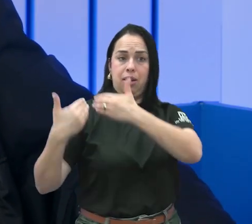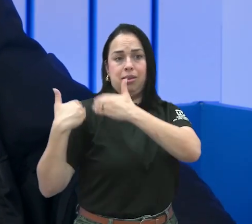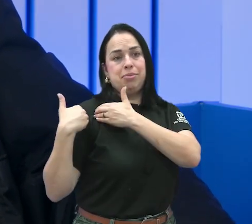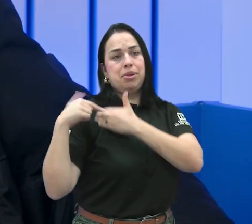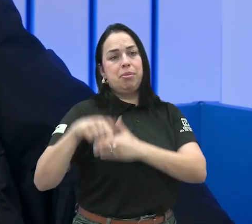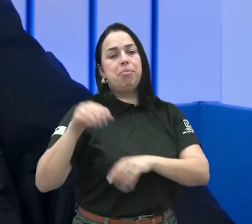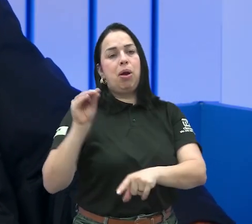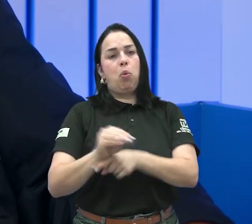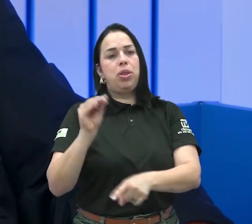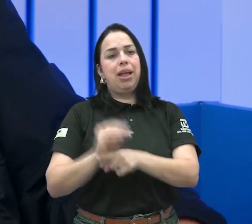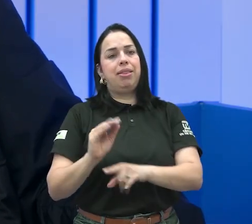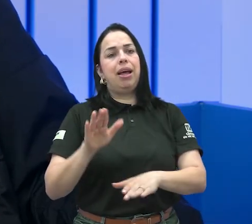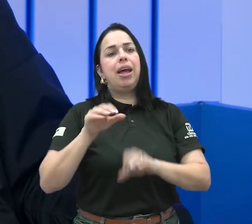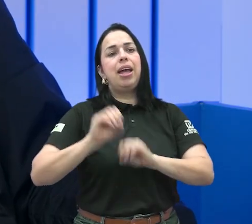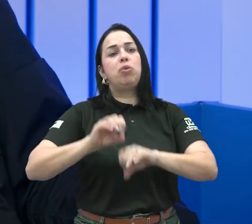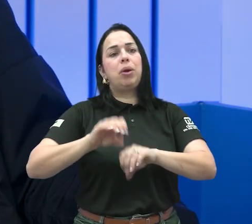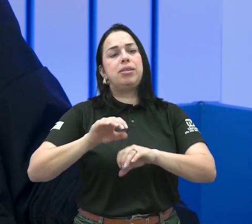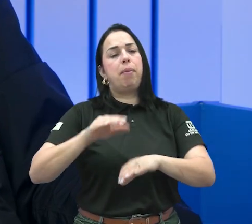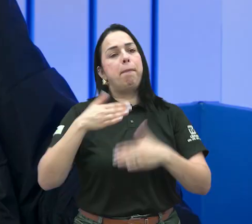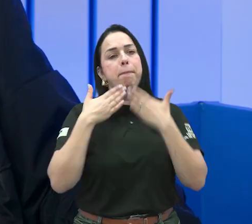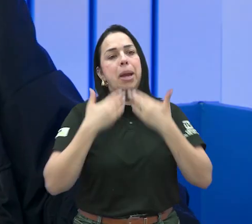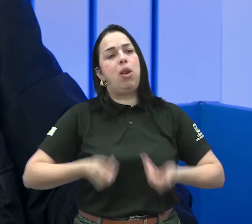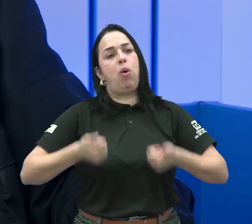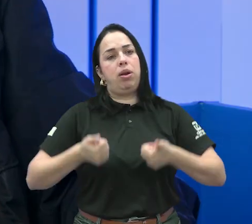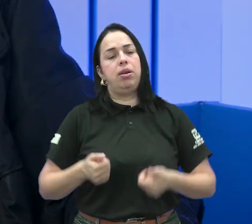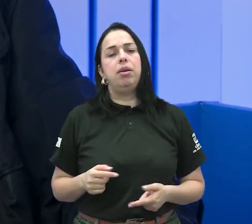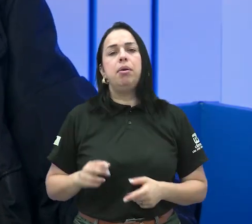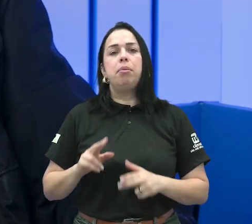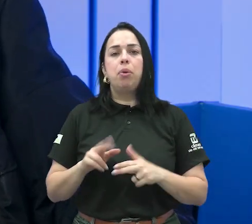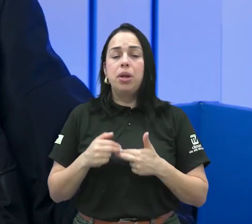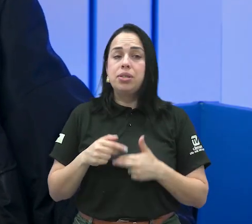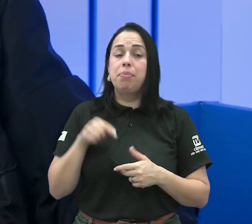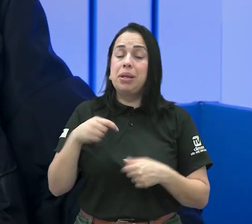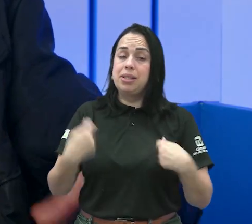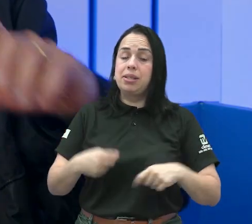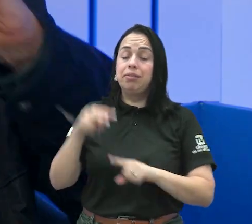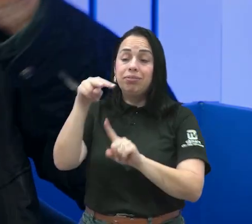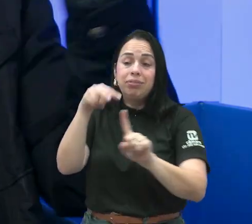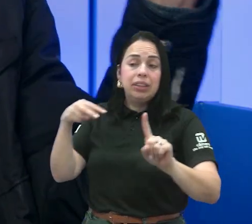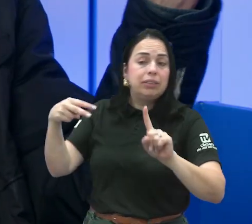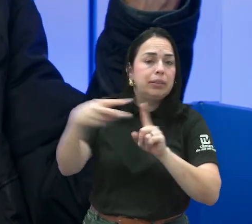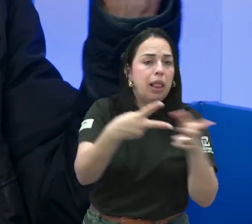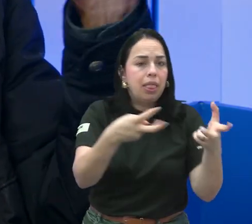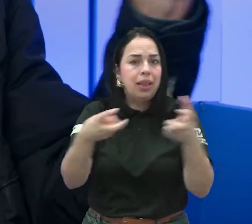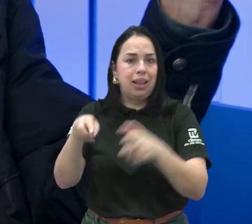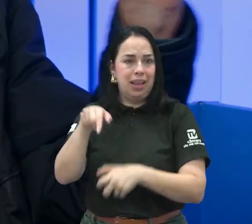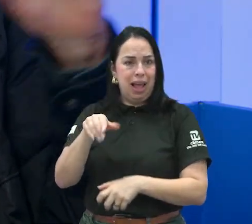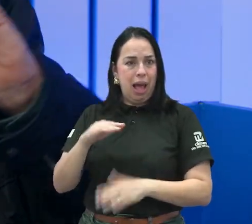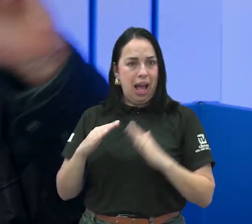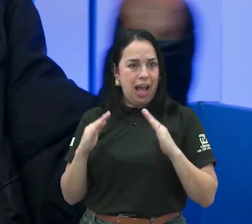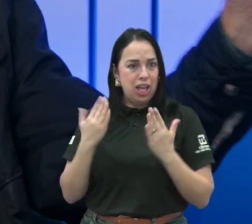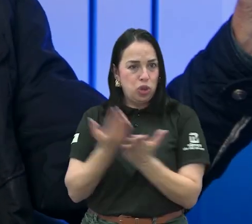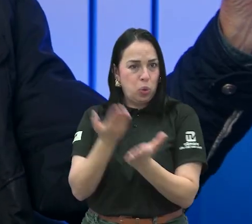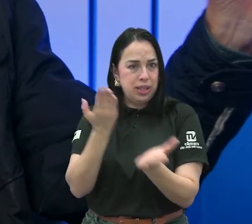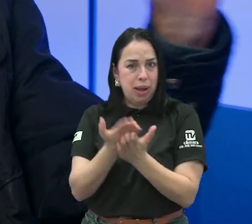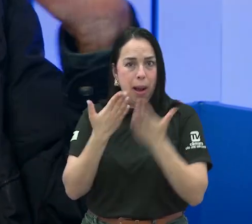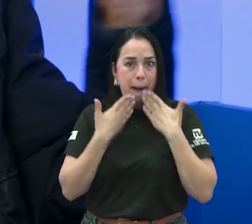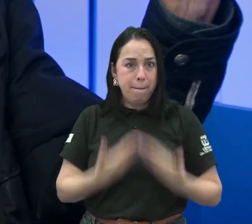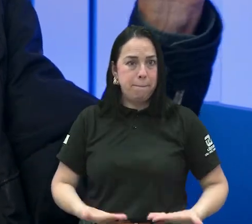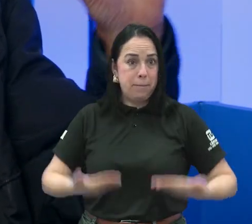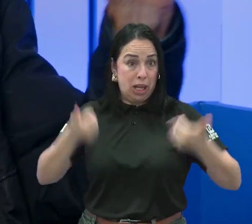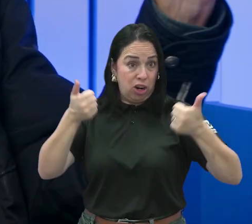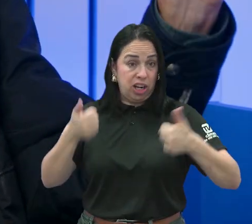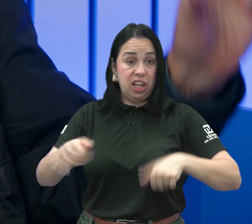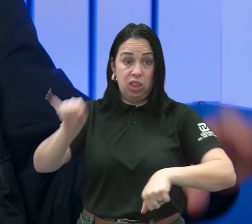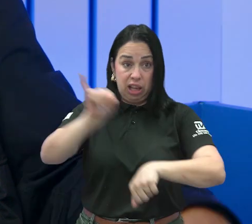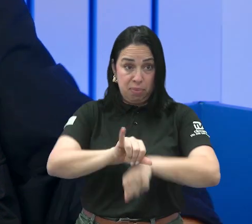pela melhoria da educação. E aí precisa ver o que está acontecendo na educação em São José, porque também se coloca um rótulo que é a melhor educação